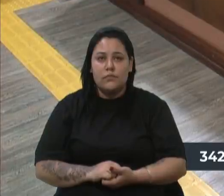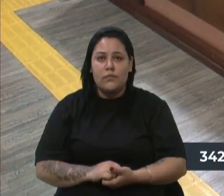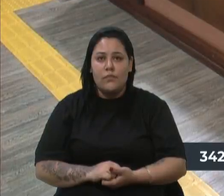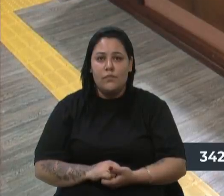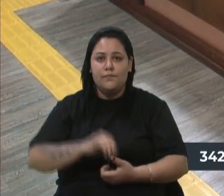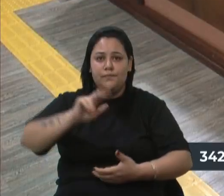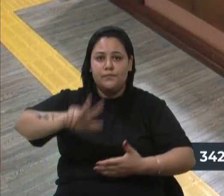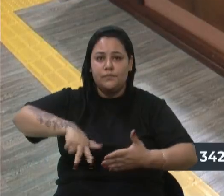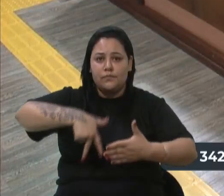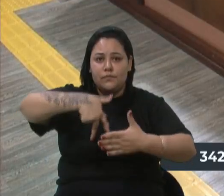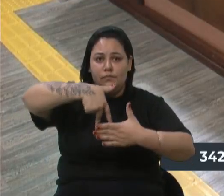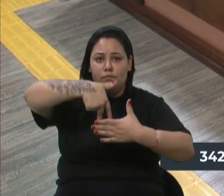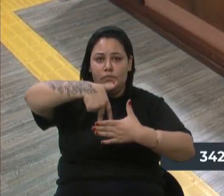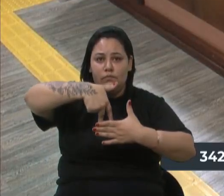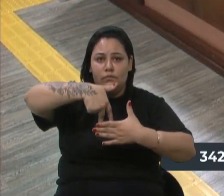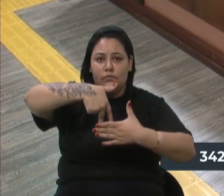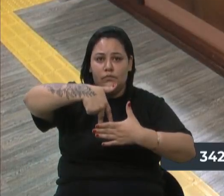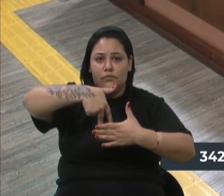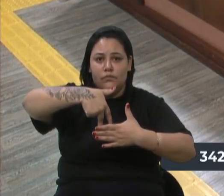à tribuna.